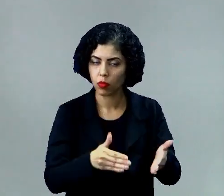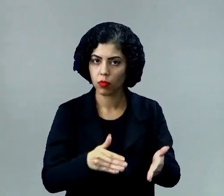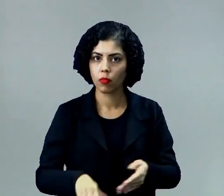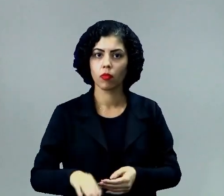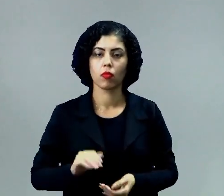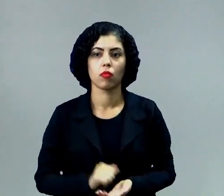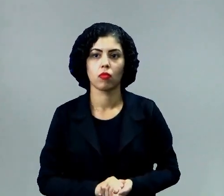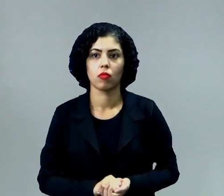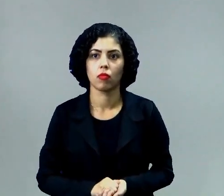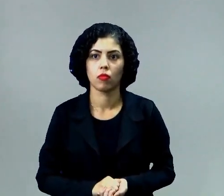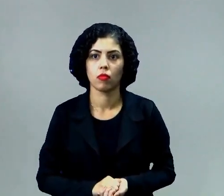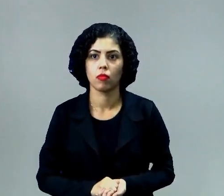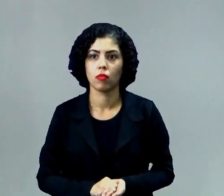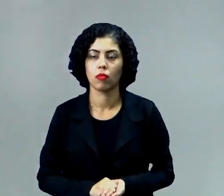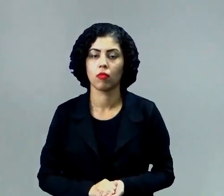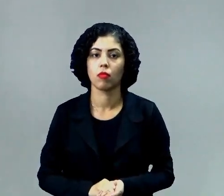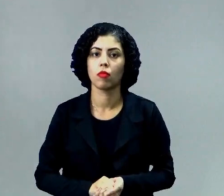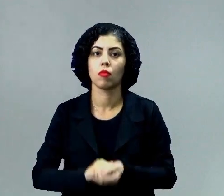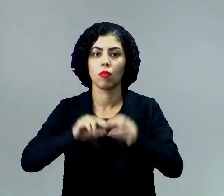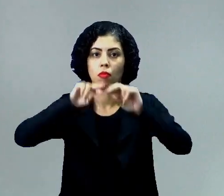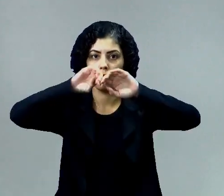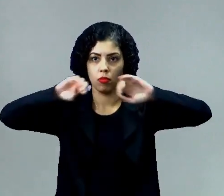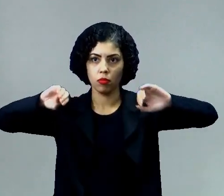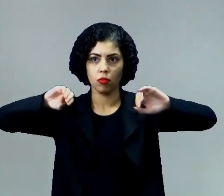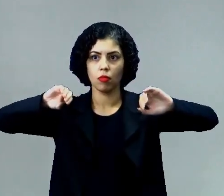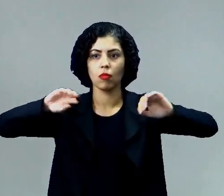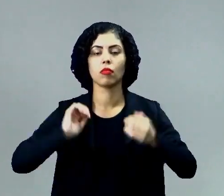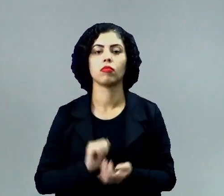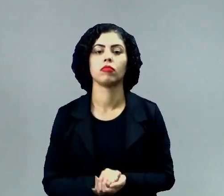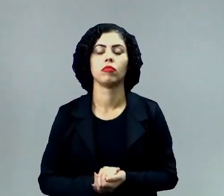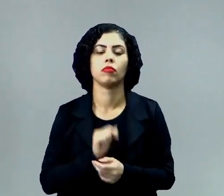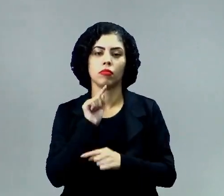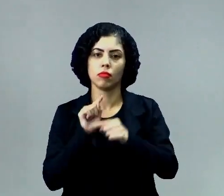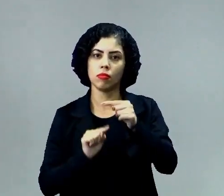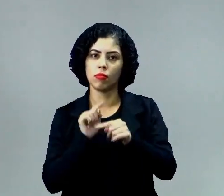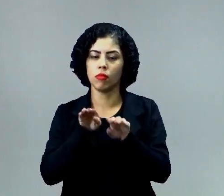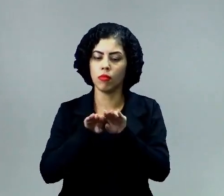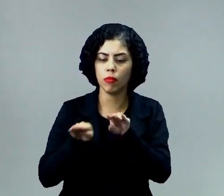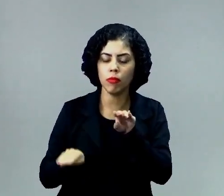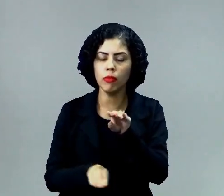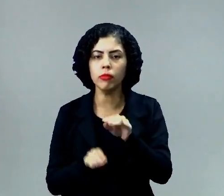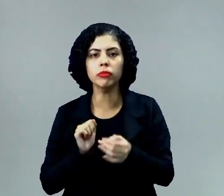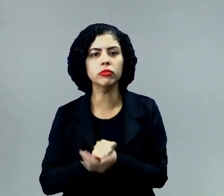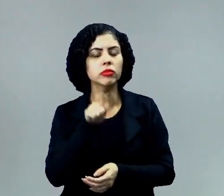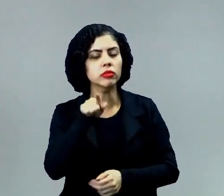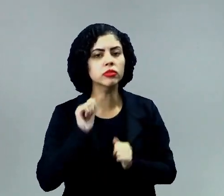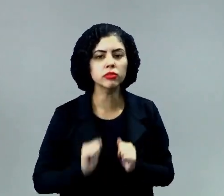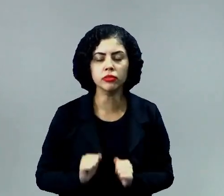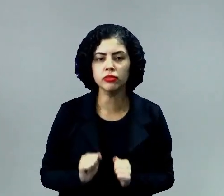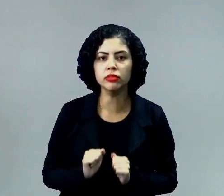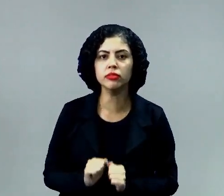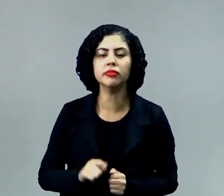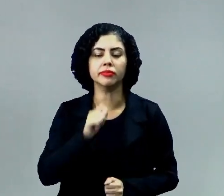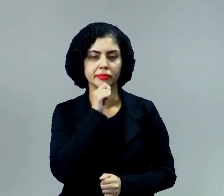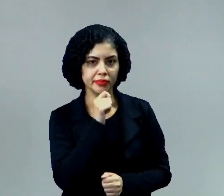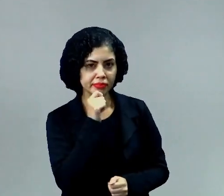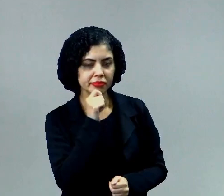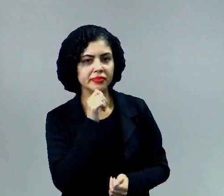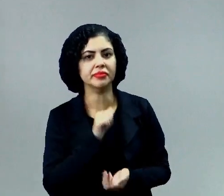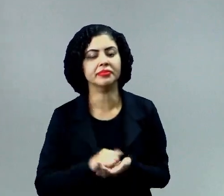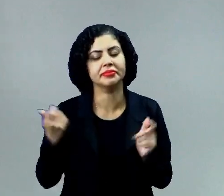ele se subdivide, acho que fica melhor assim. Ele se subdivide de forma que você pode ir executando